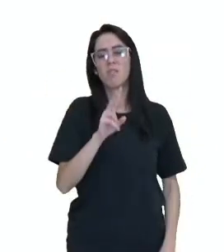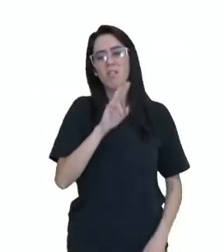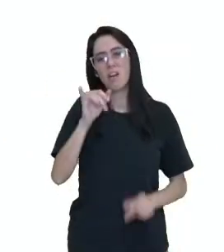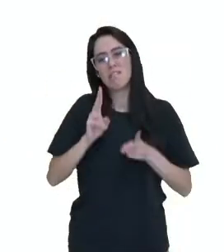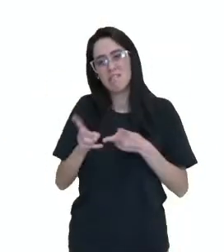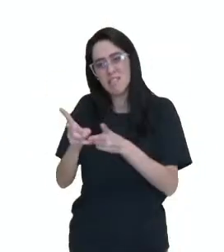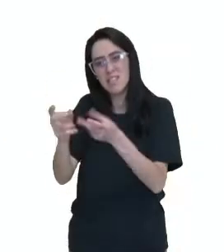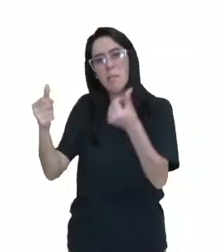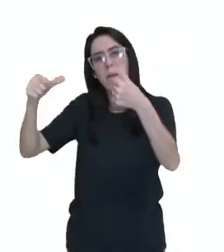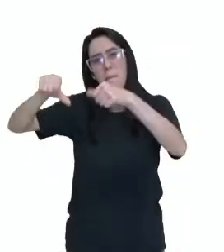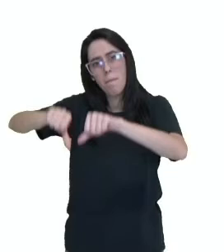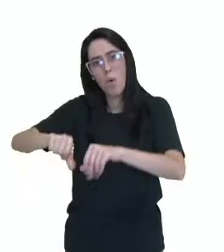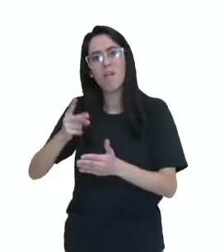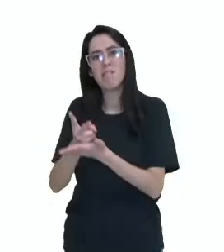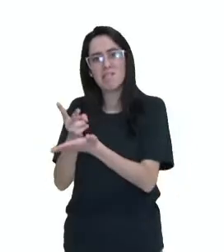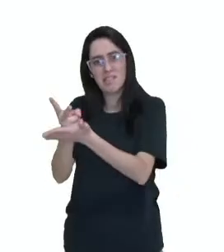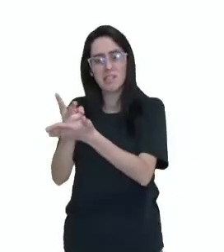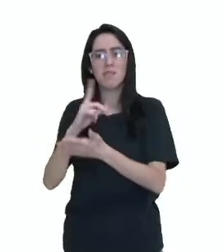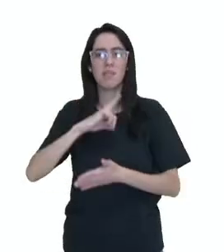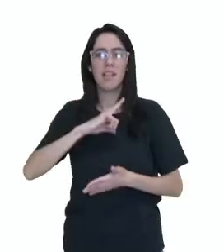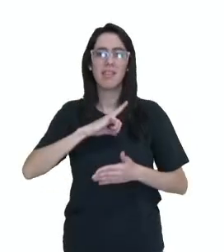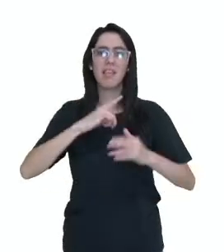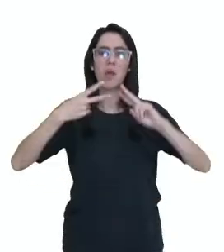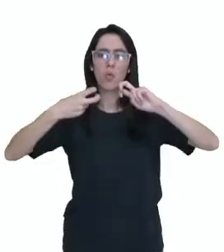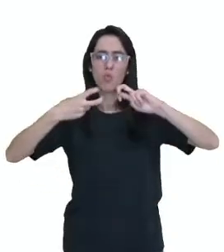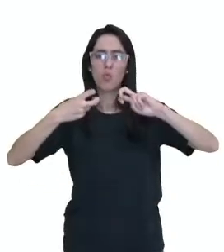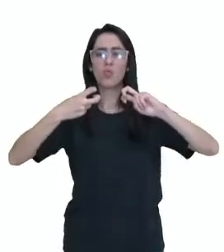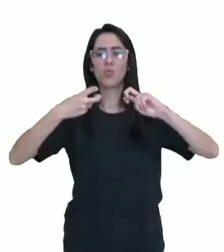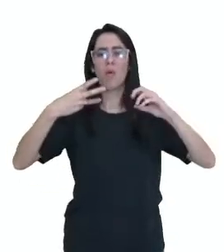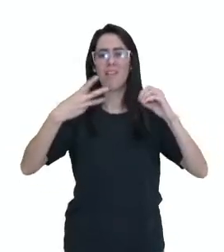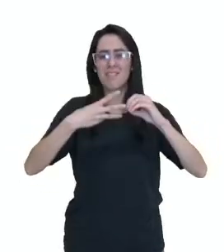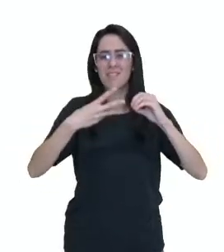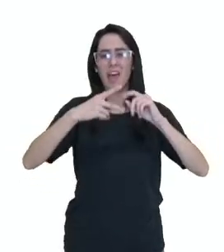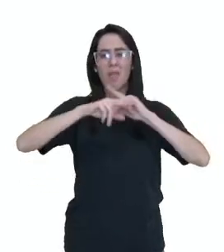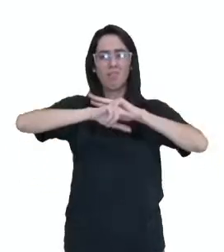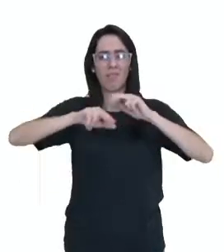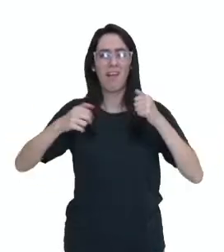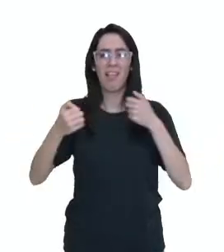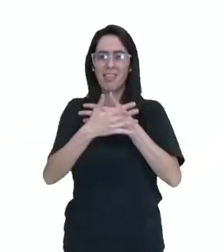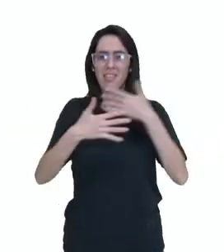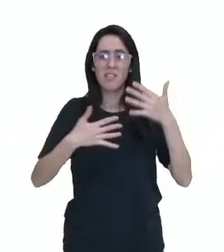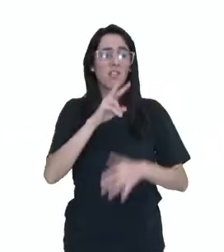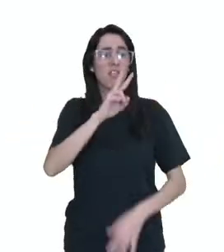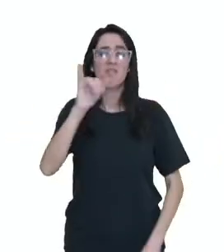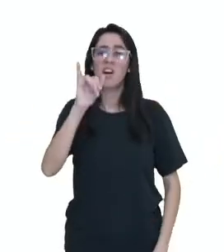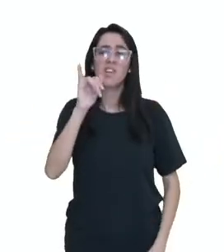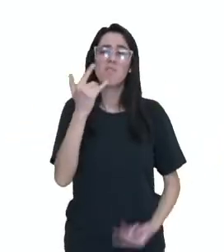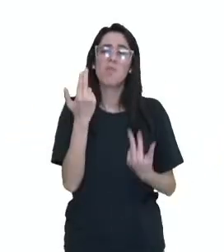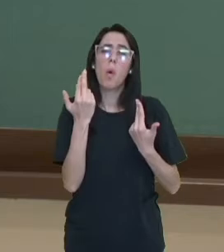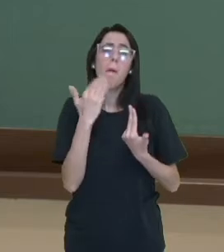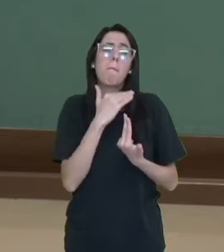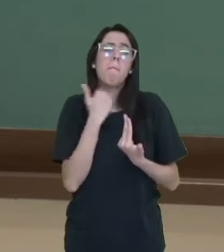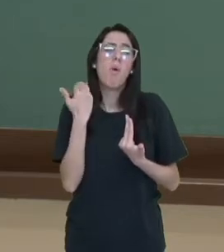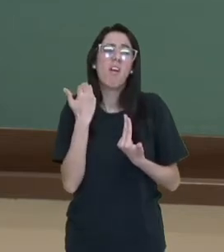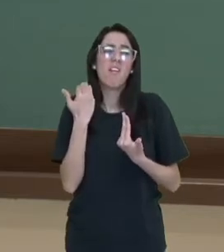pessoa aqueles músculos, aquelas células, aqueles tecidos vão morrendo e aí não tem mais o